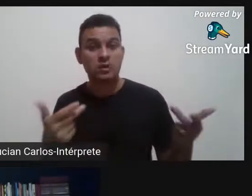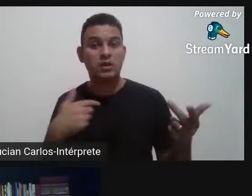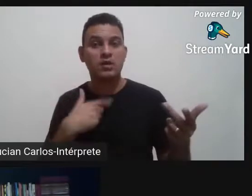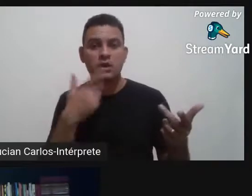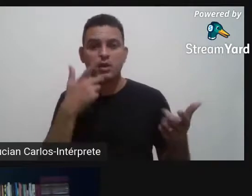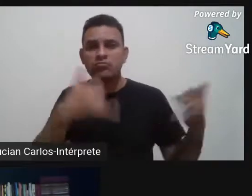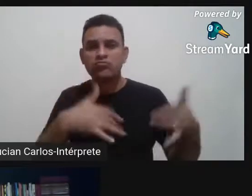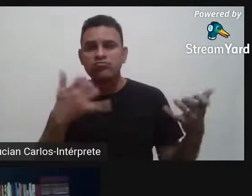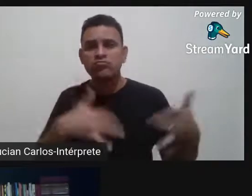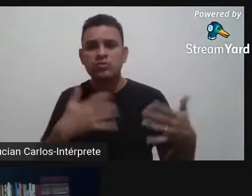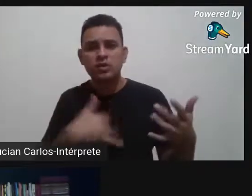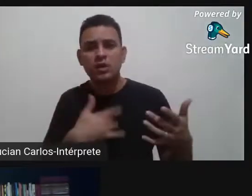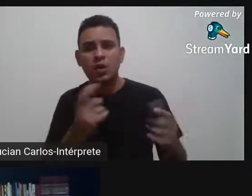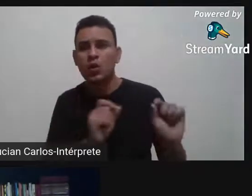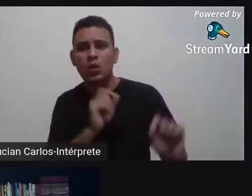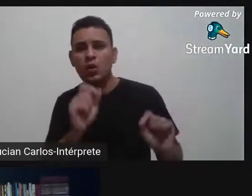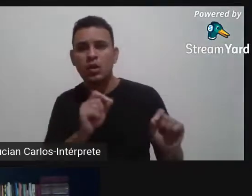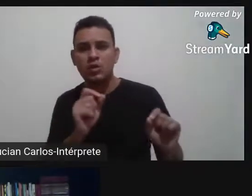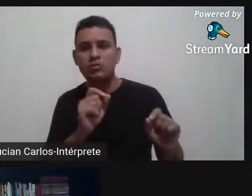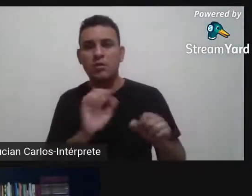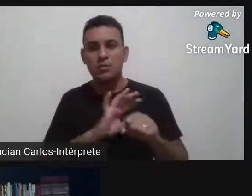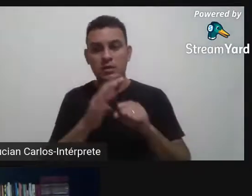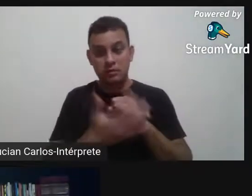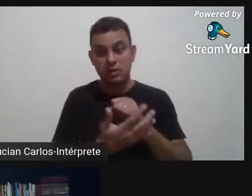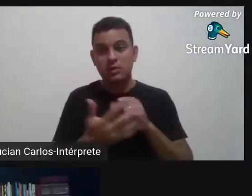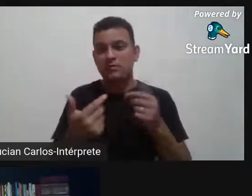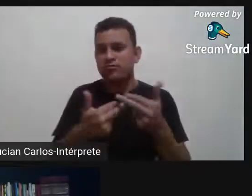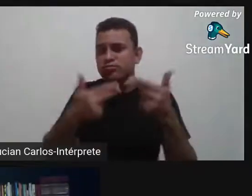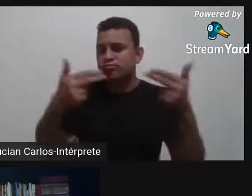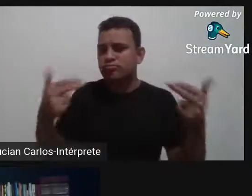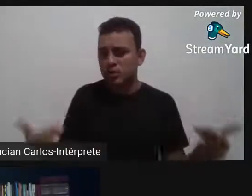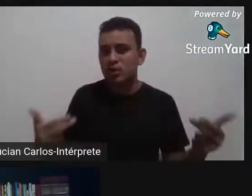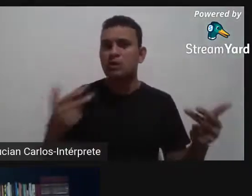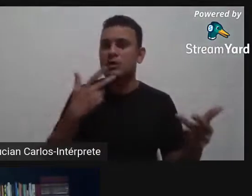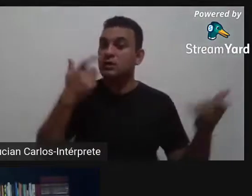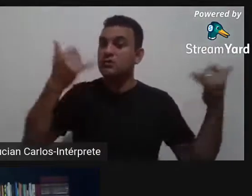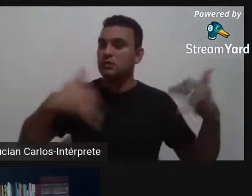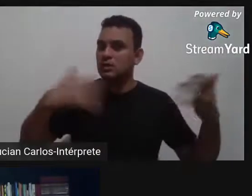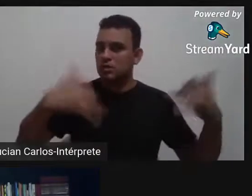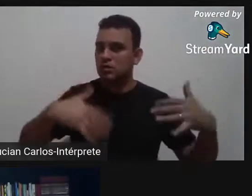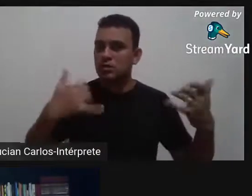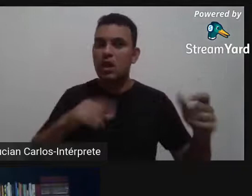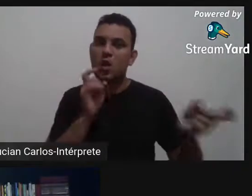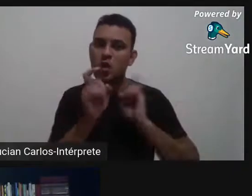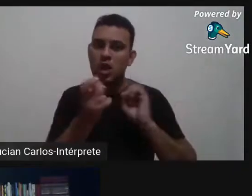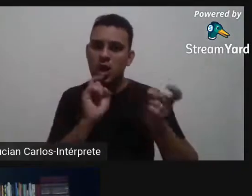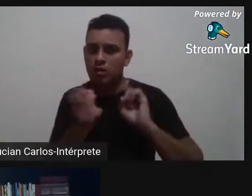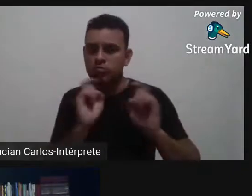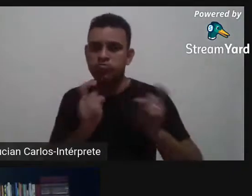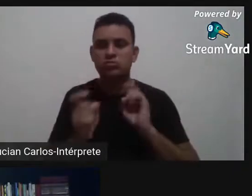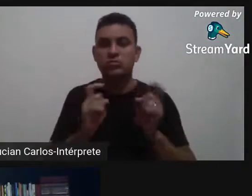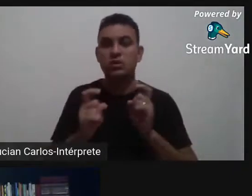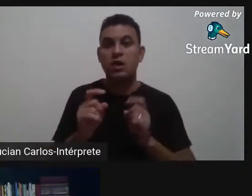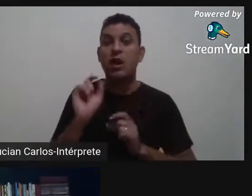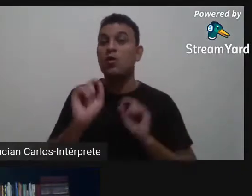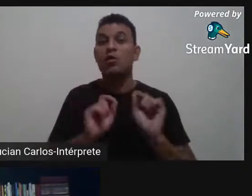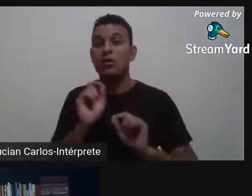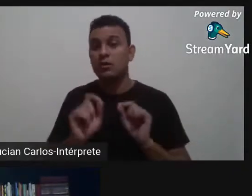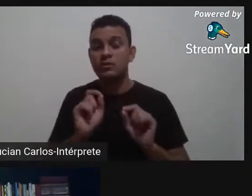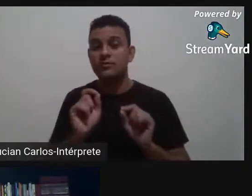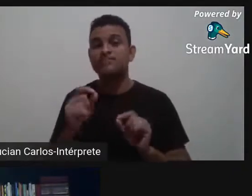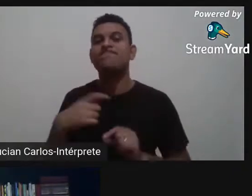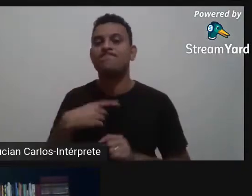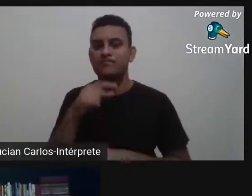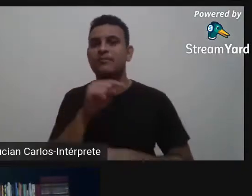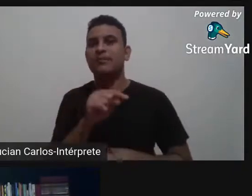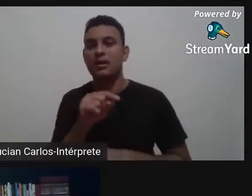da pandemia, e o senhor por diversas vezes também tem colocado isso nas nossas reuniões, é que a situação